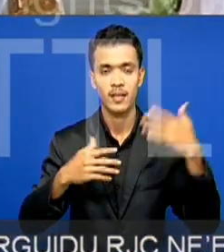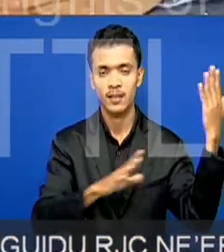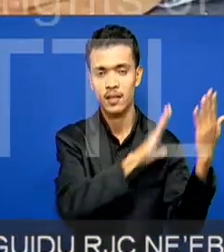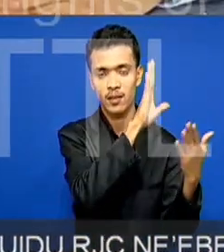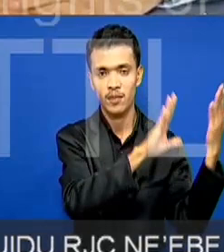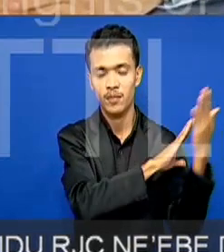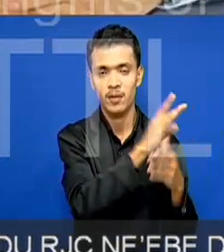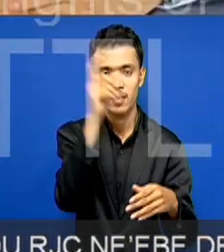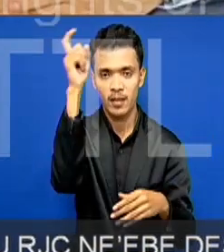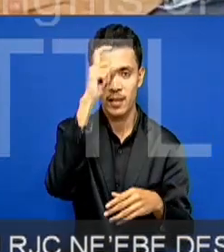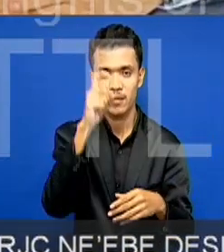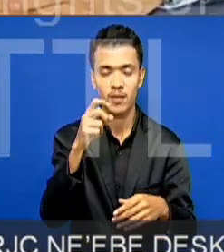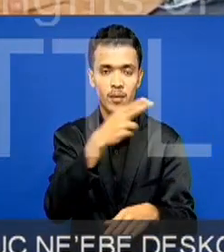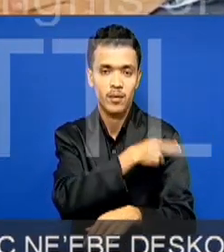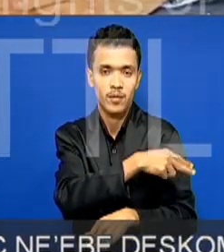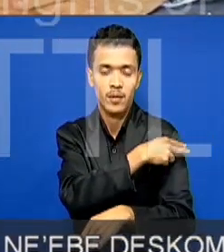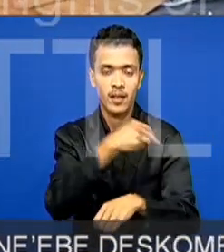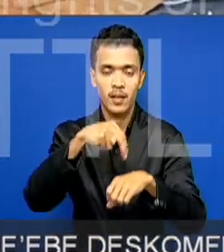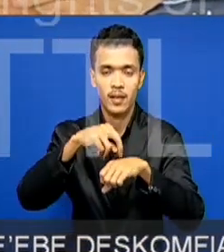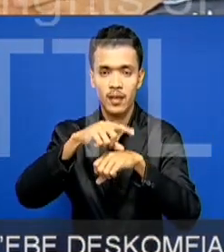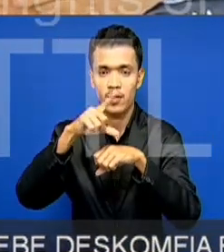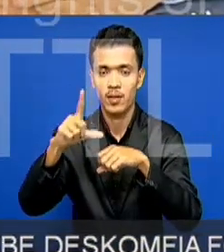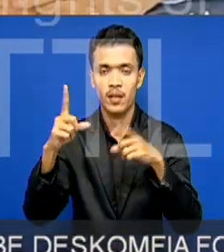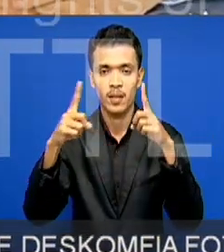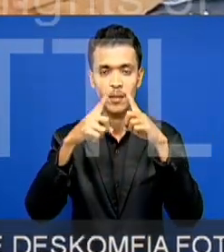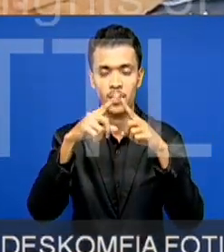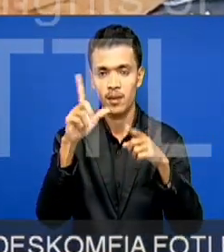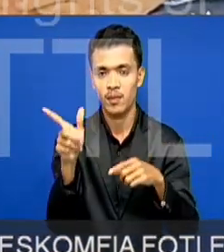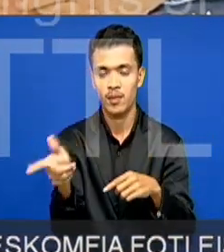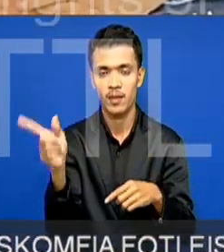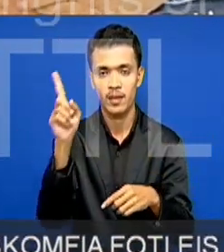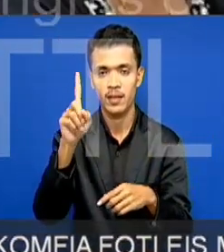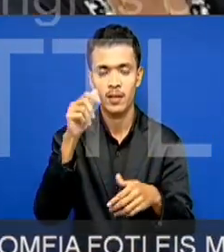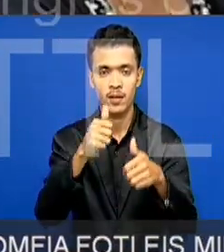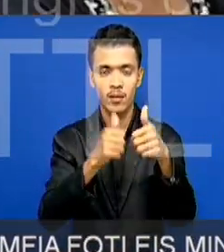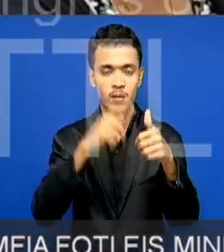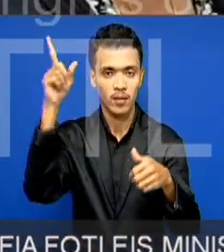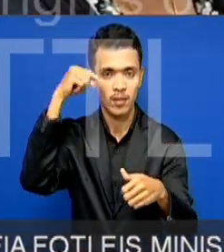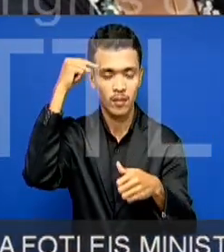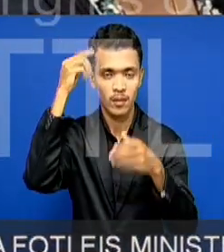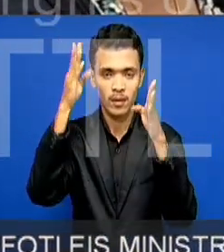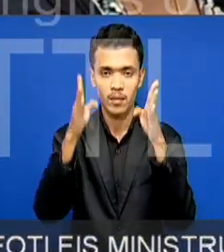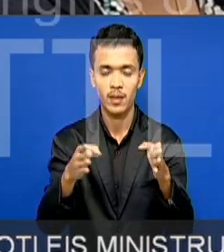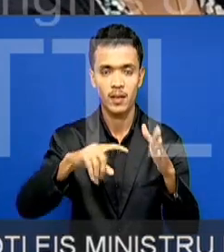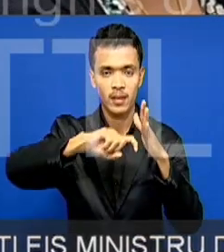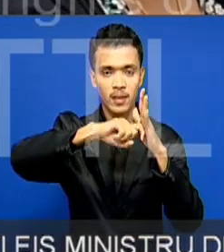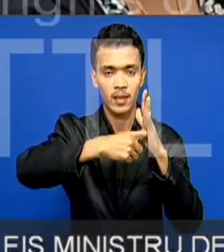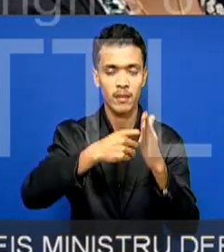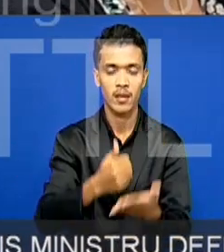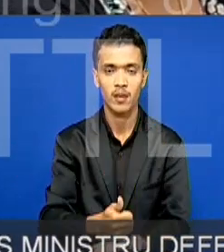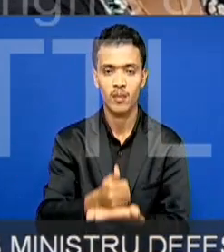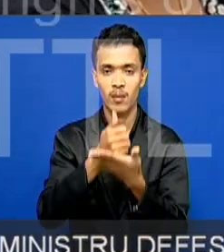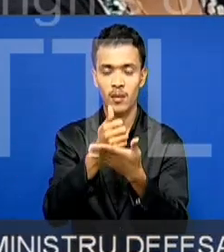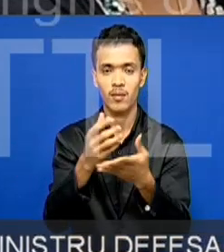aniversário Hospital Nacional Guido Valadares badala Ruanulo Racing Ida. Tuir governante ne, chave atu hakmang no